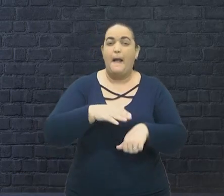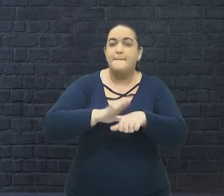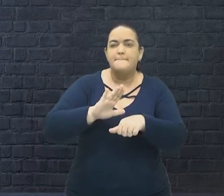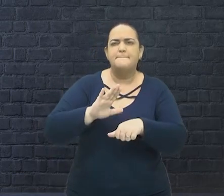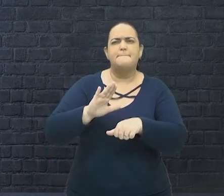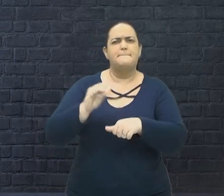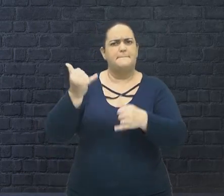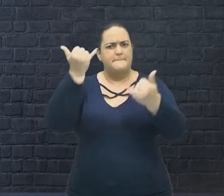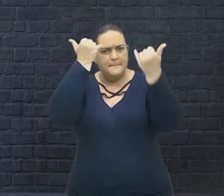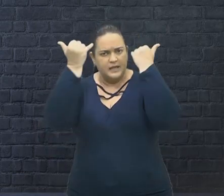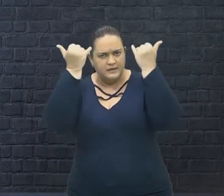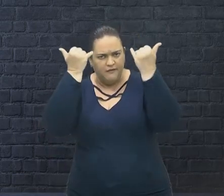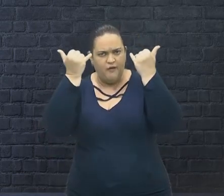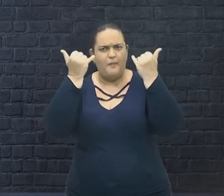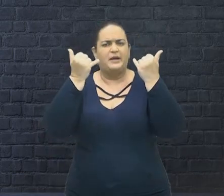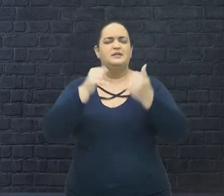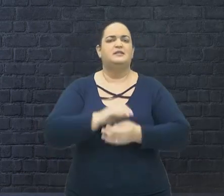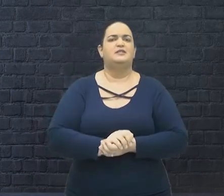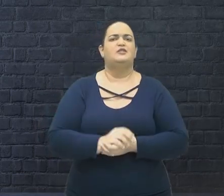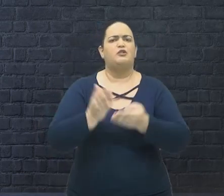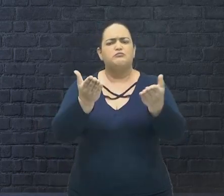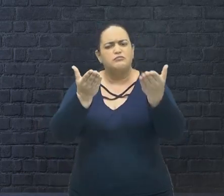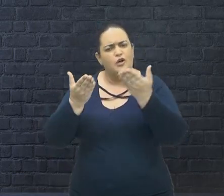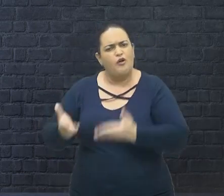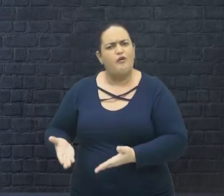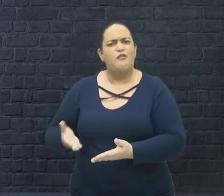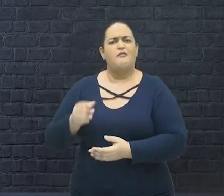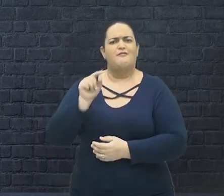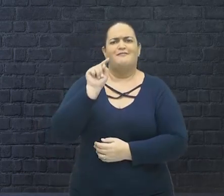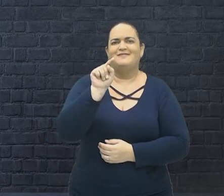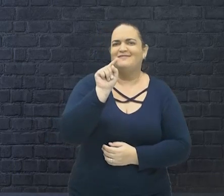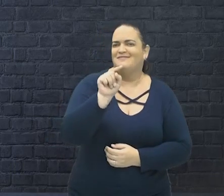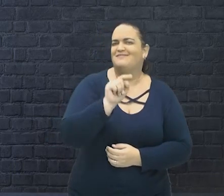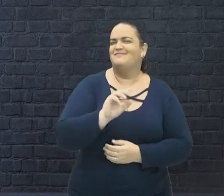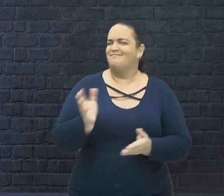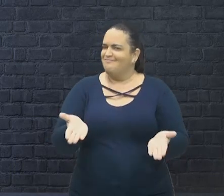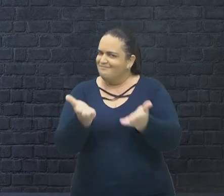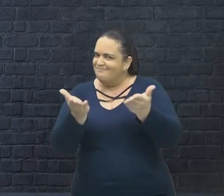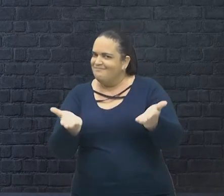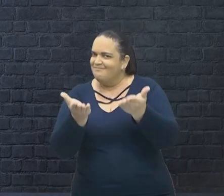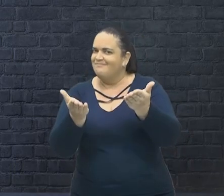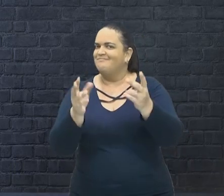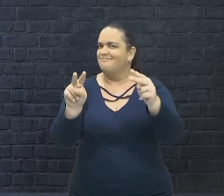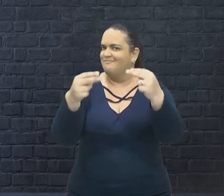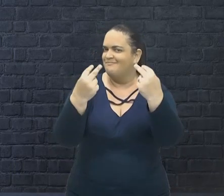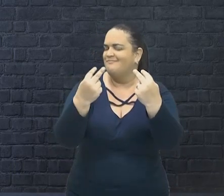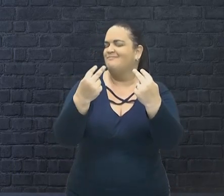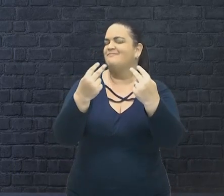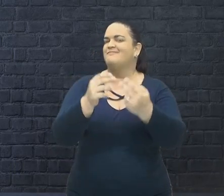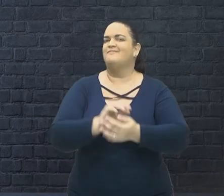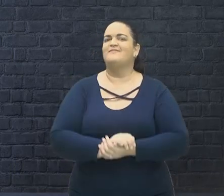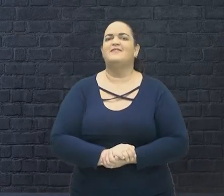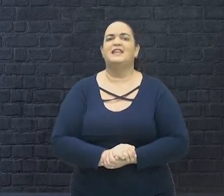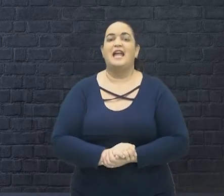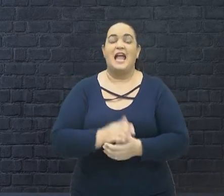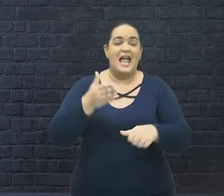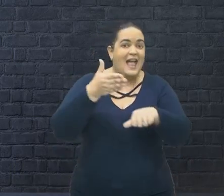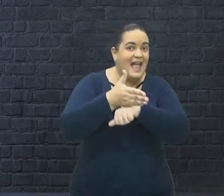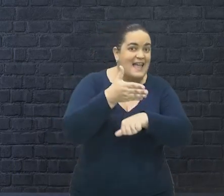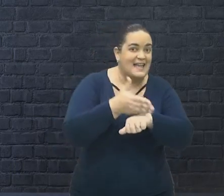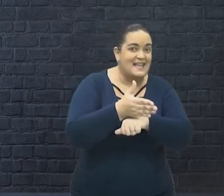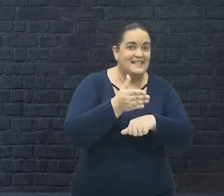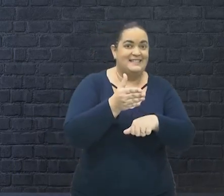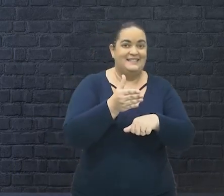mais informações, a gente convida e provoca você que está me vendo, que está nos vendo,